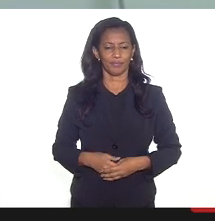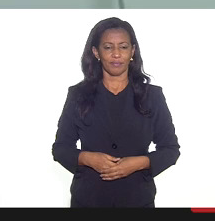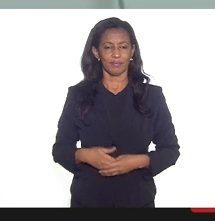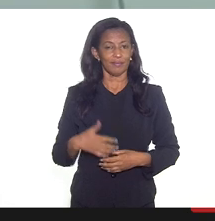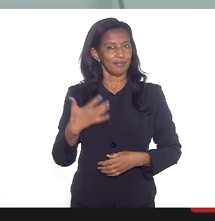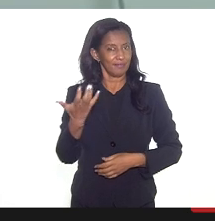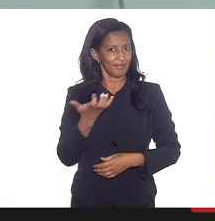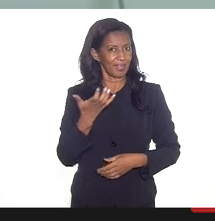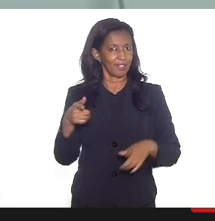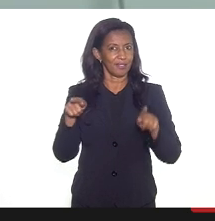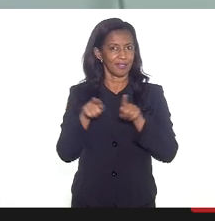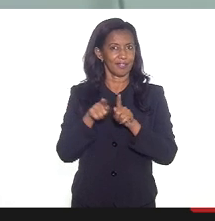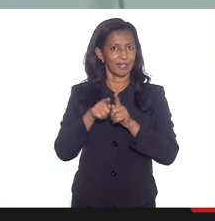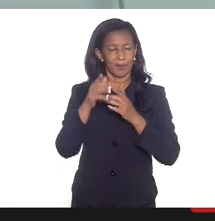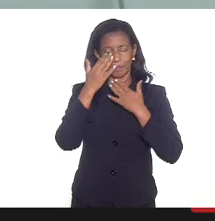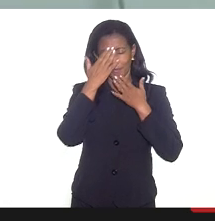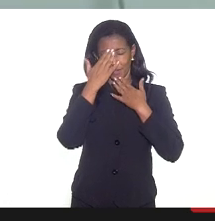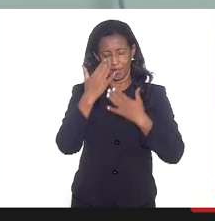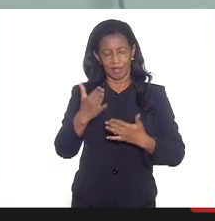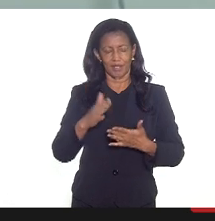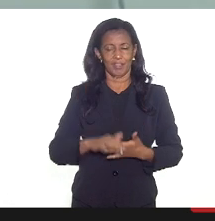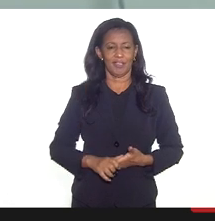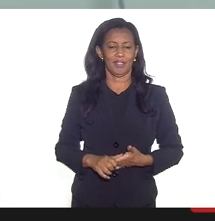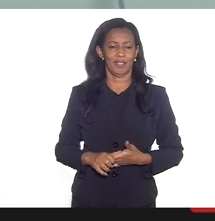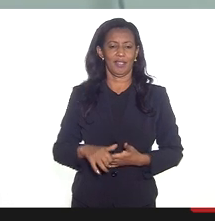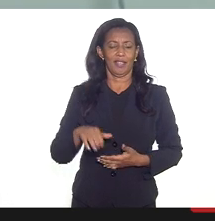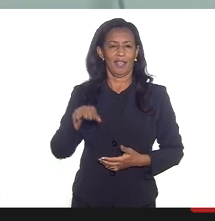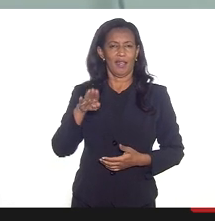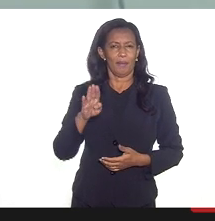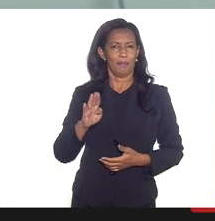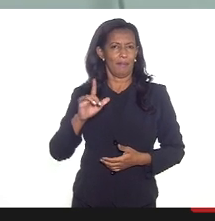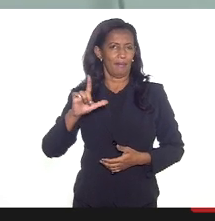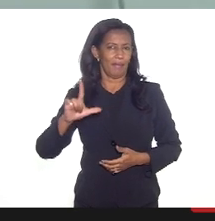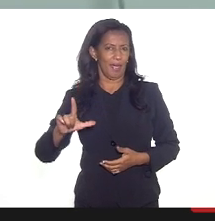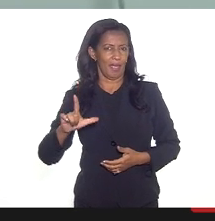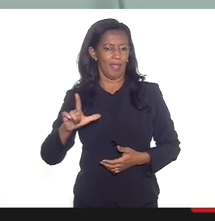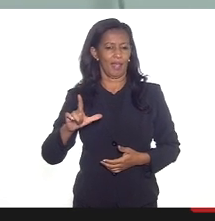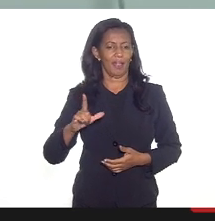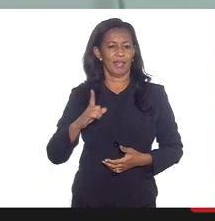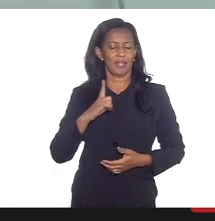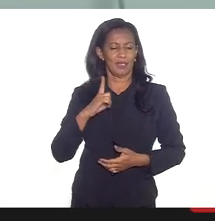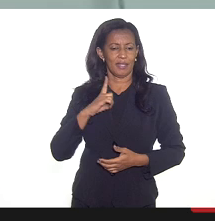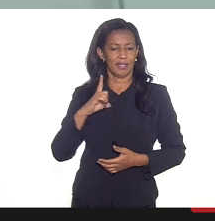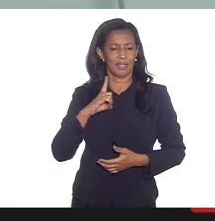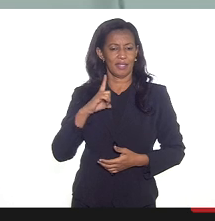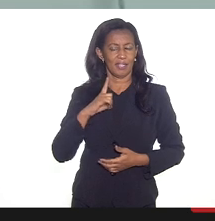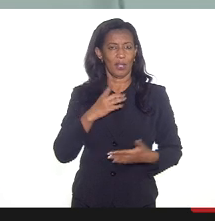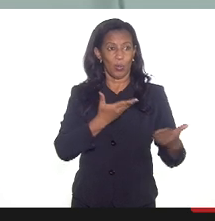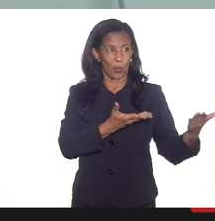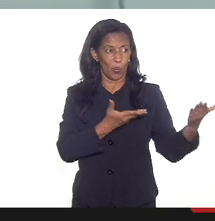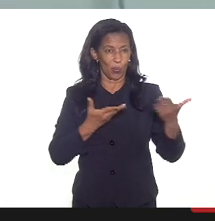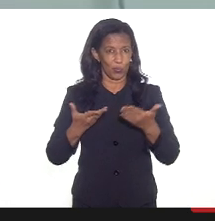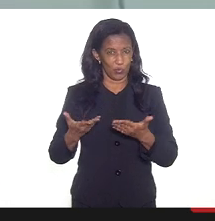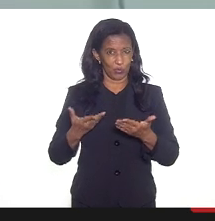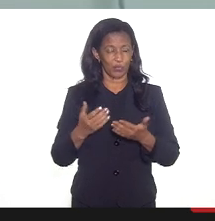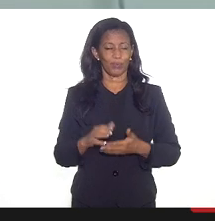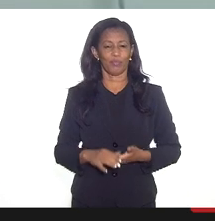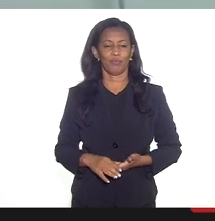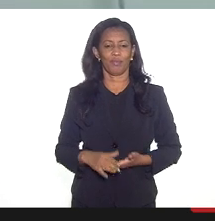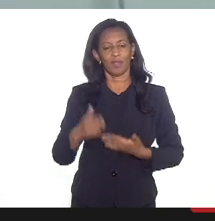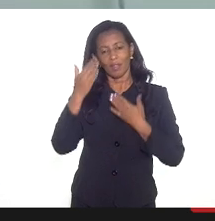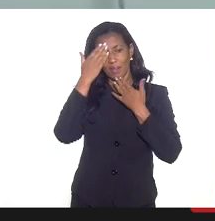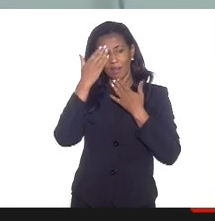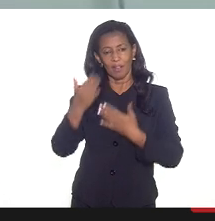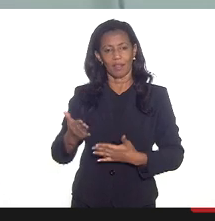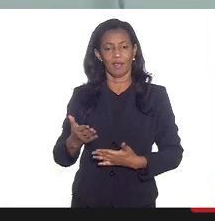Quero também agradecer a ABL, na figura da Michelle Seixas, que fez a interlocução para esse convite, e